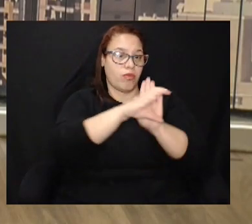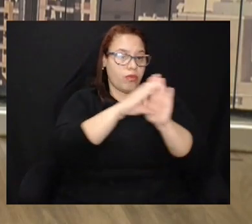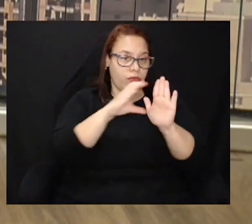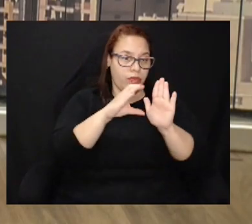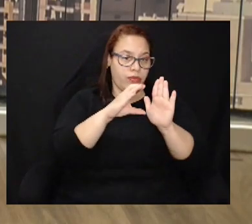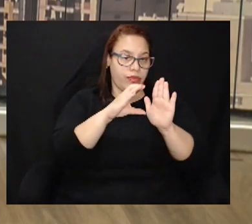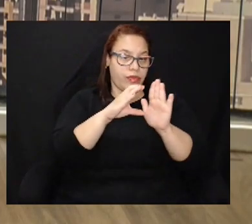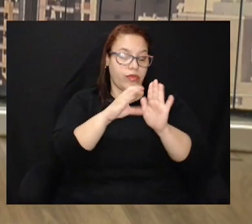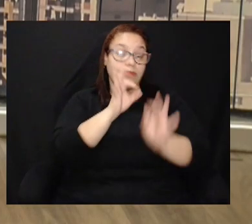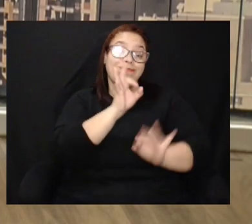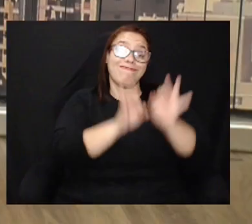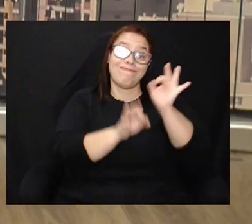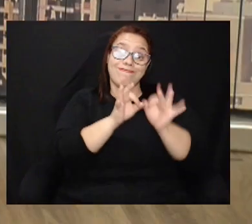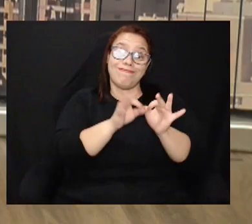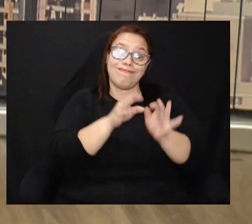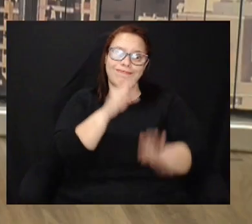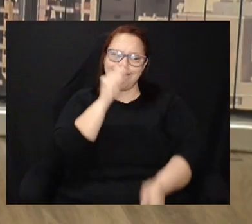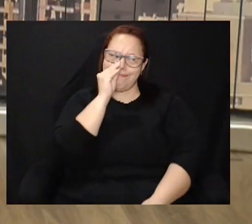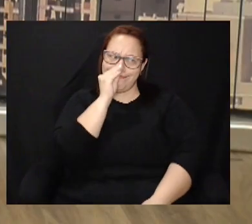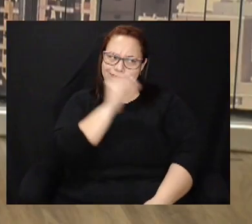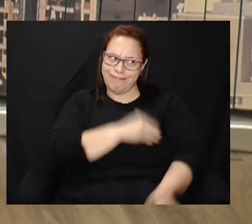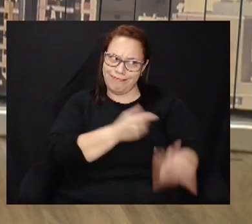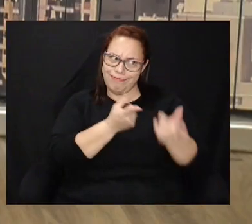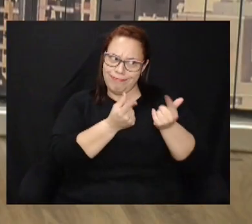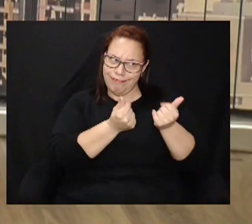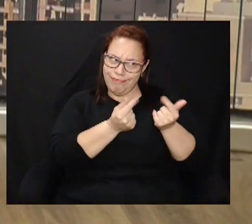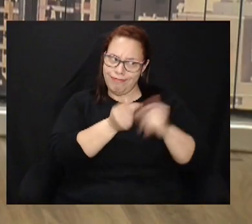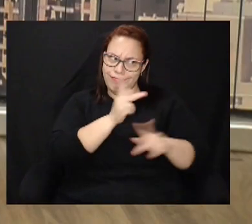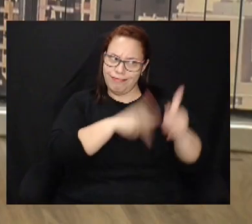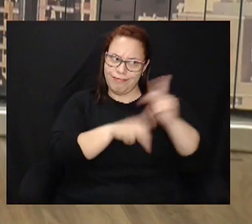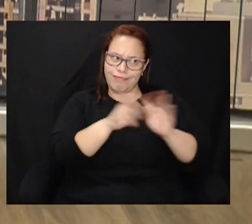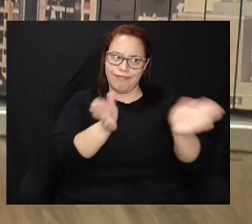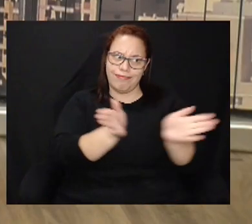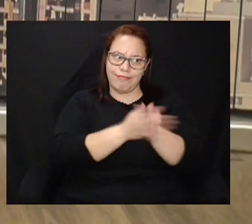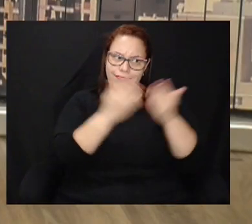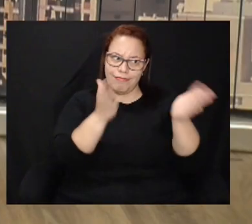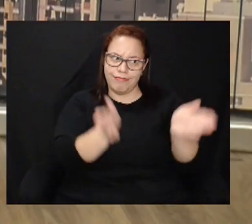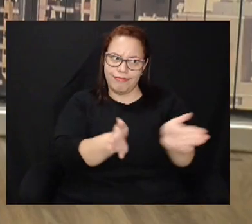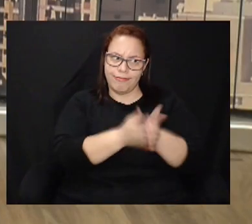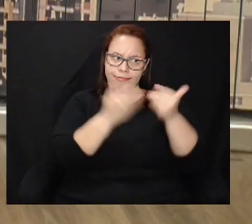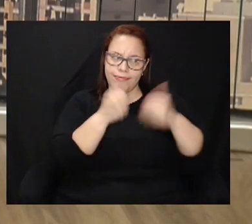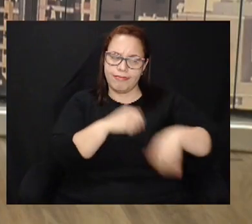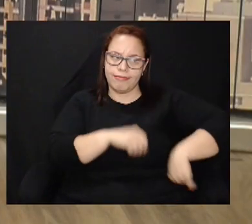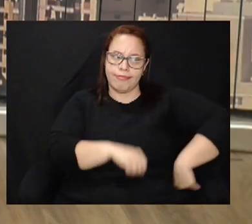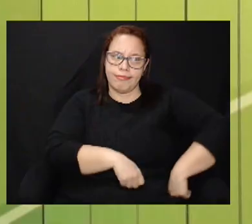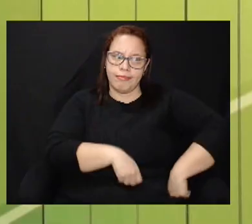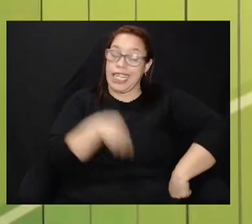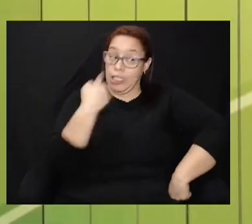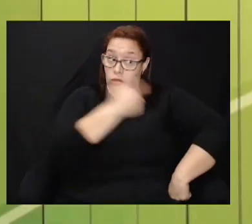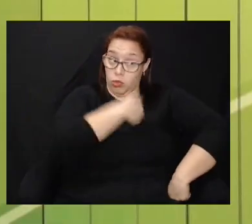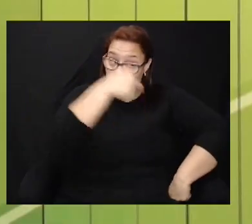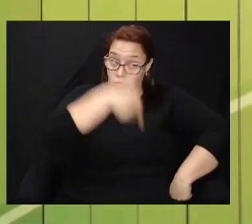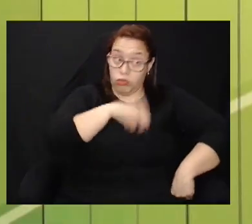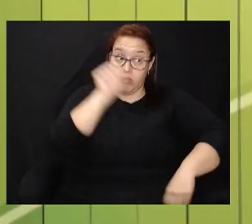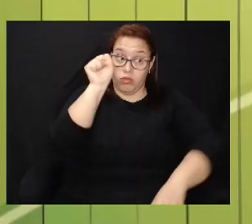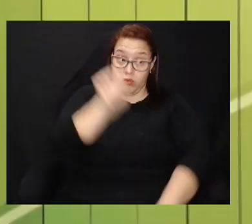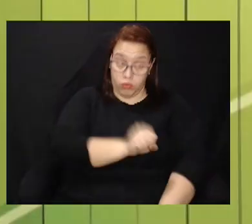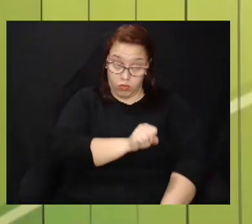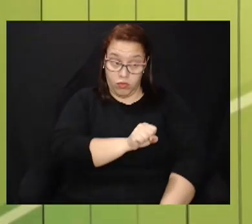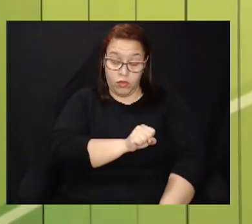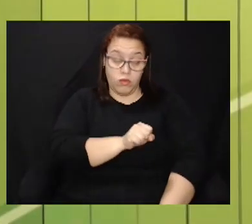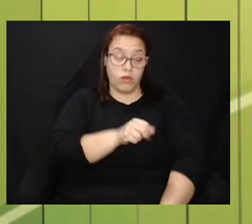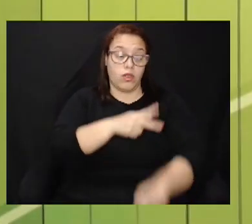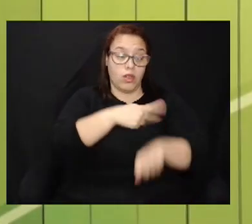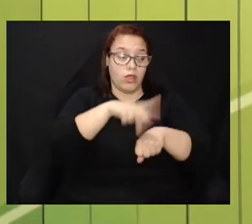essa renúncia econômica da população empobrecida, e nós que estamos aqui no sudeste do país, né, temos